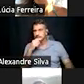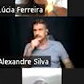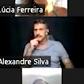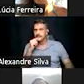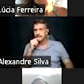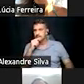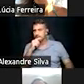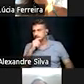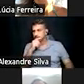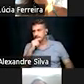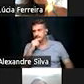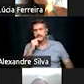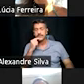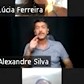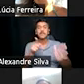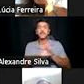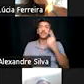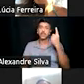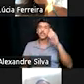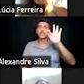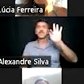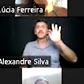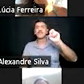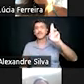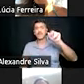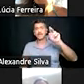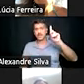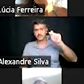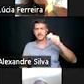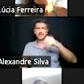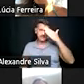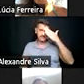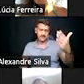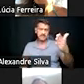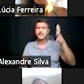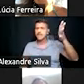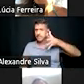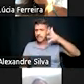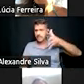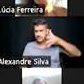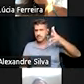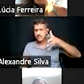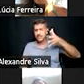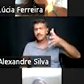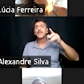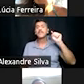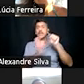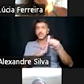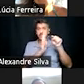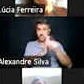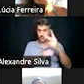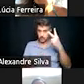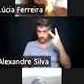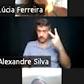Professor Ismar, tem mais uma pergunta aqui da Fernanda. Ela agradece a tua palestra e ela faz duas perguntas.